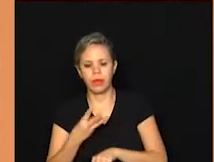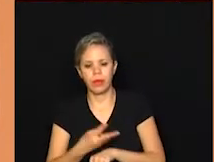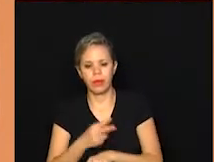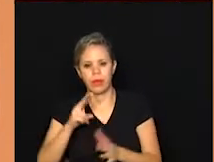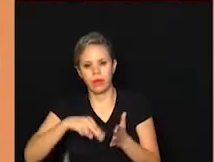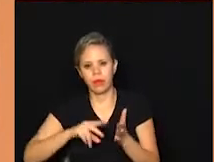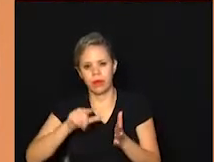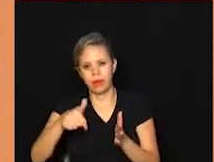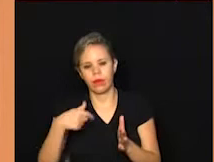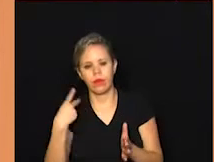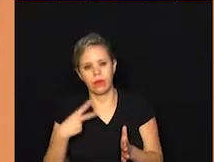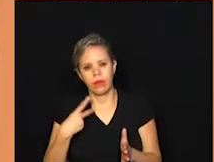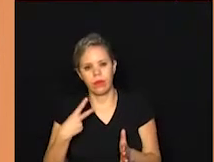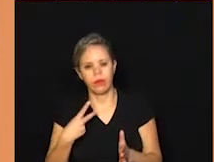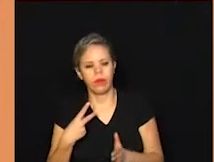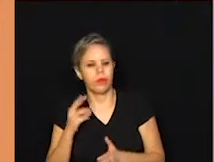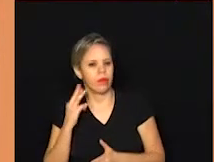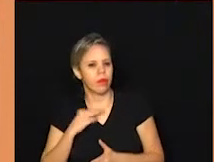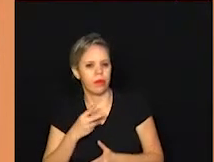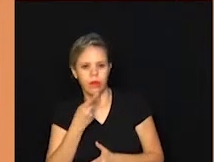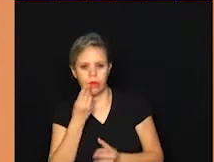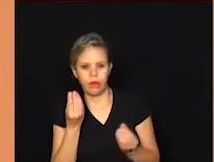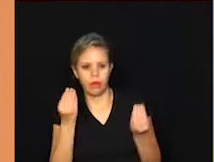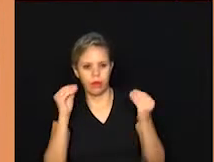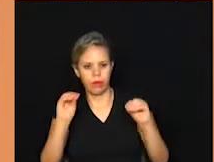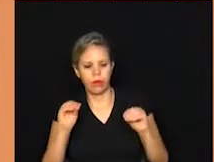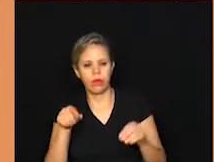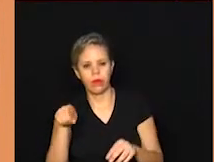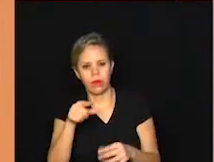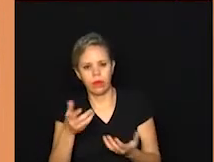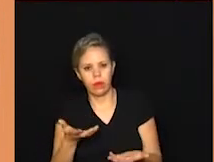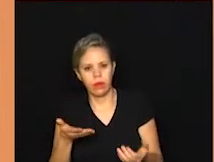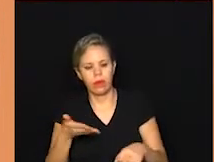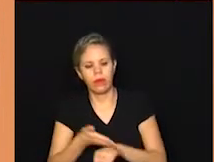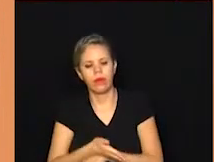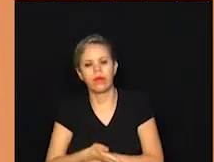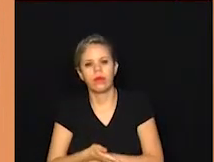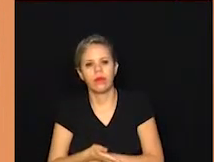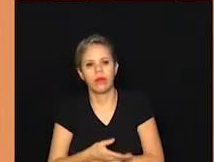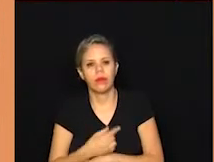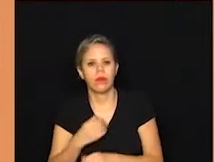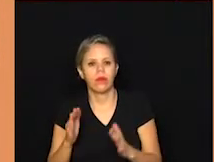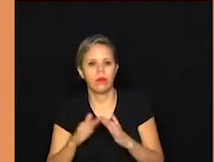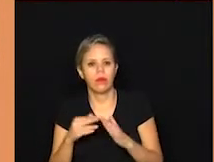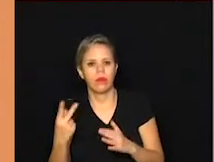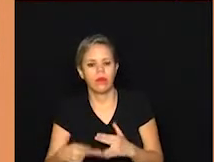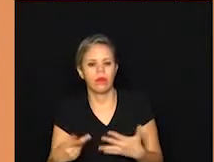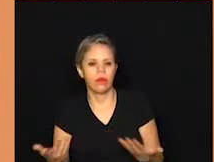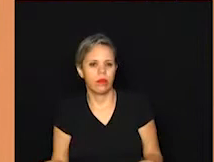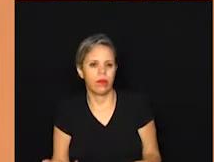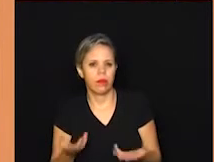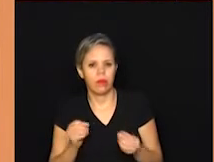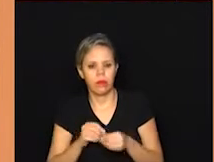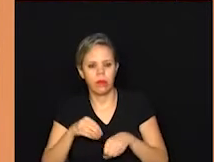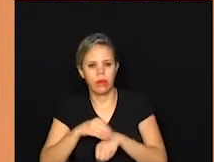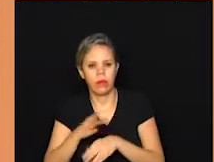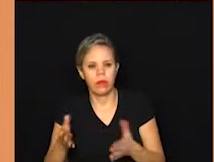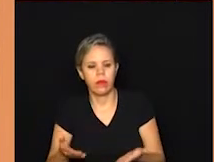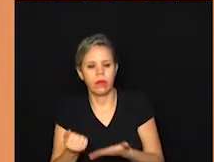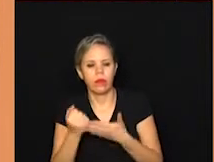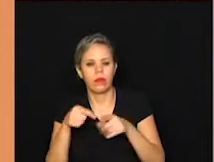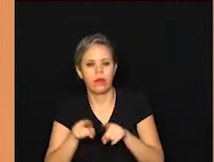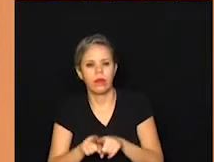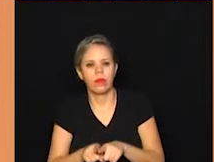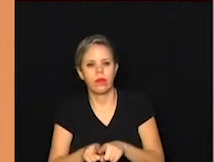depois que o vereador Cecílio colocar. Mas se você quiser participar, estiver em casa, quiser fazer contribuições para